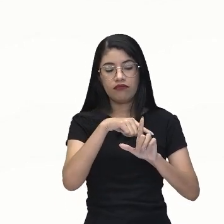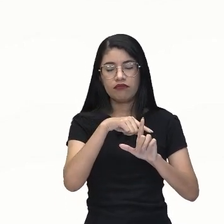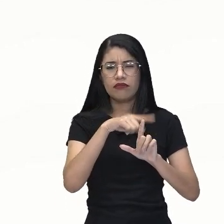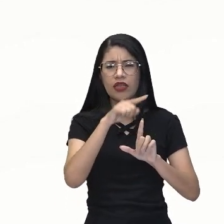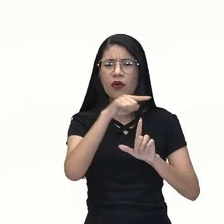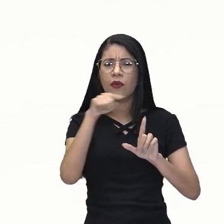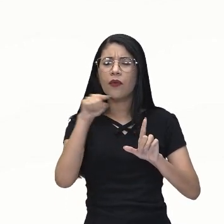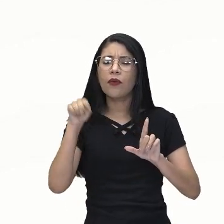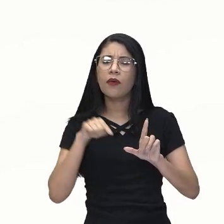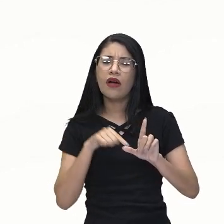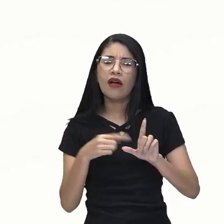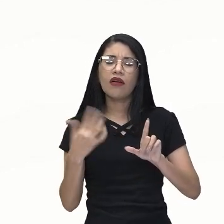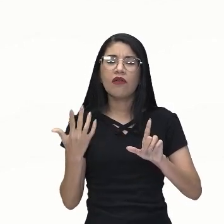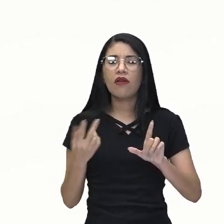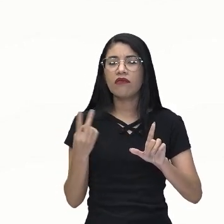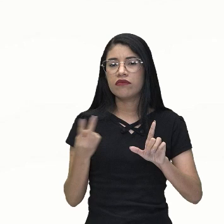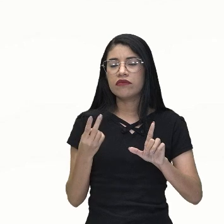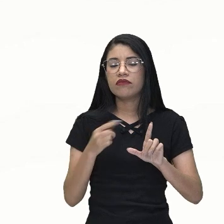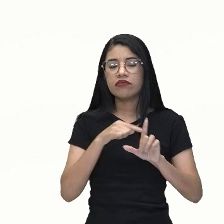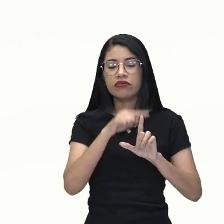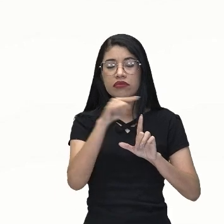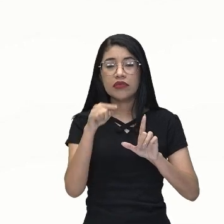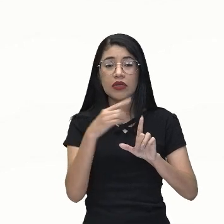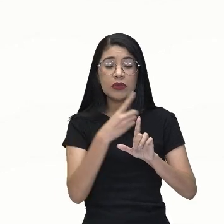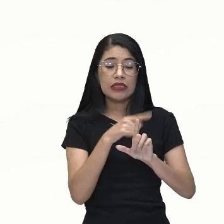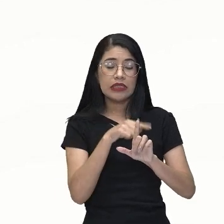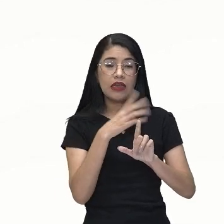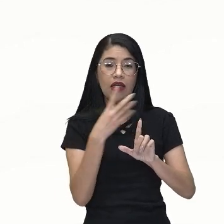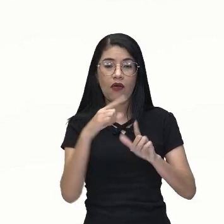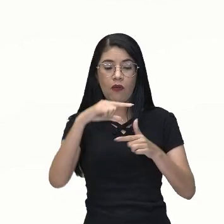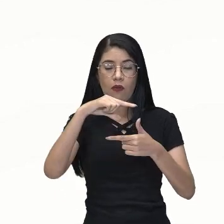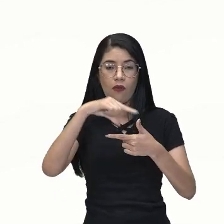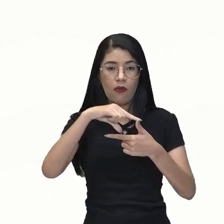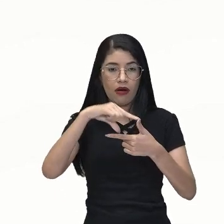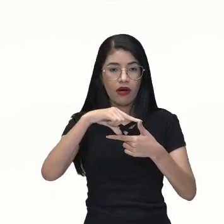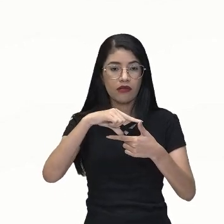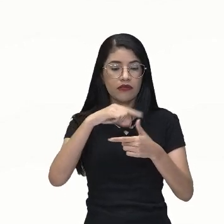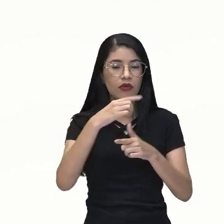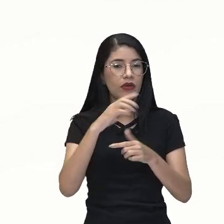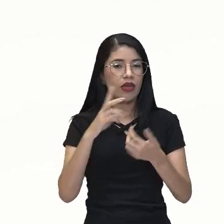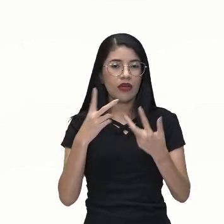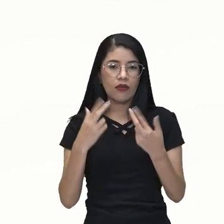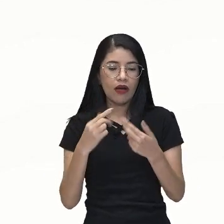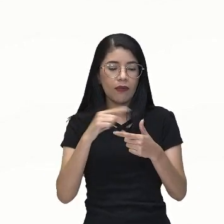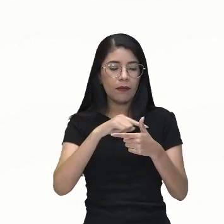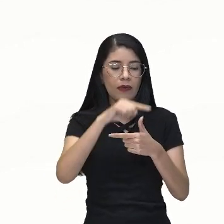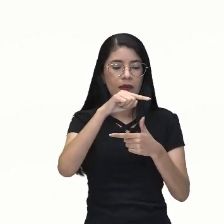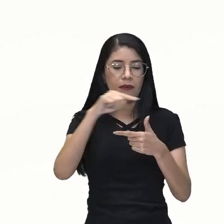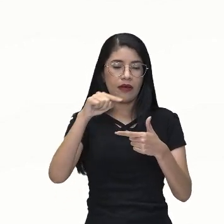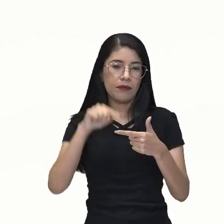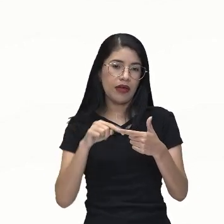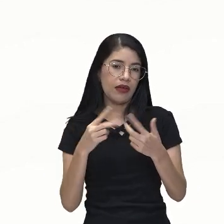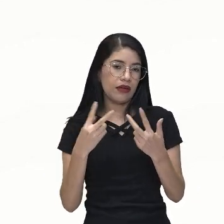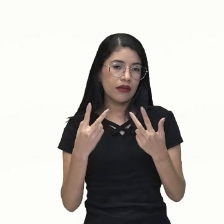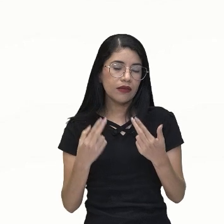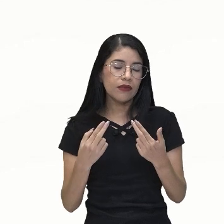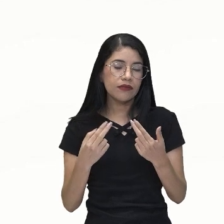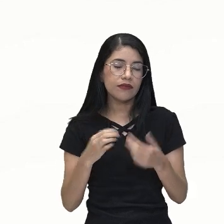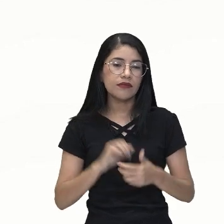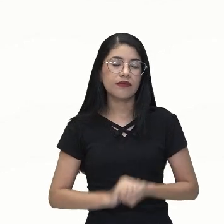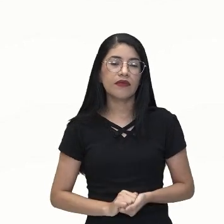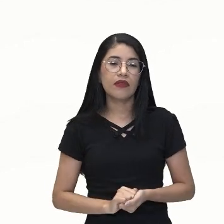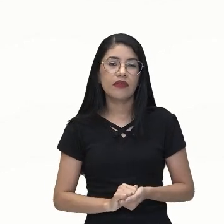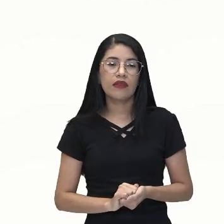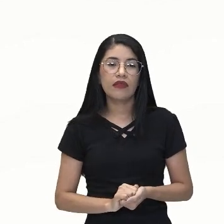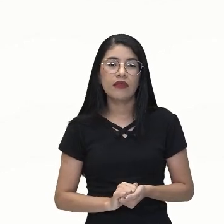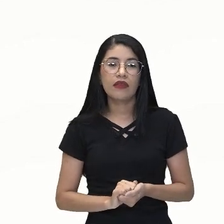outros lados? Ora, pessoal, se é quadrado, os quatro lados são iguais. Ou seja, o perímetro dele